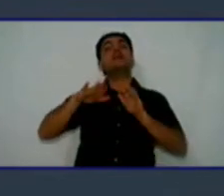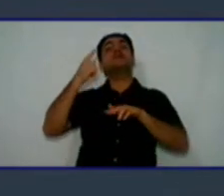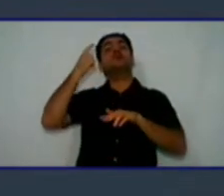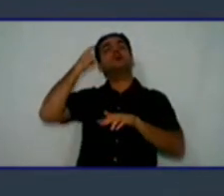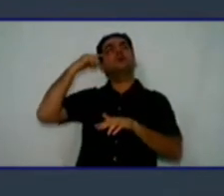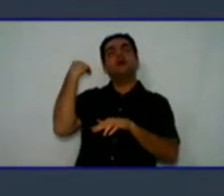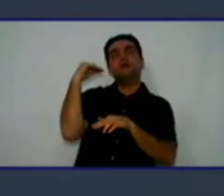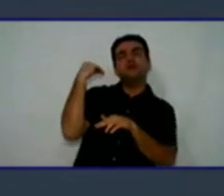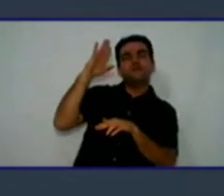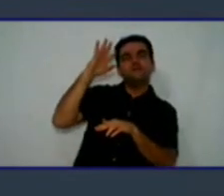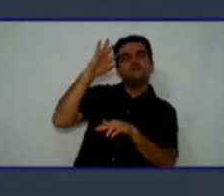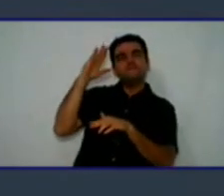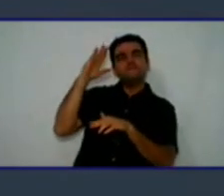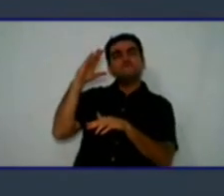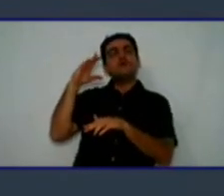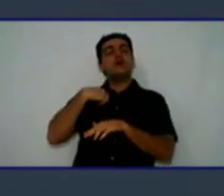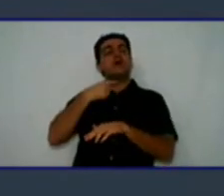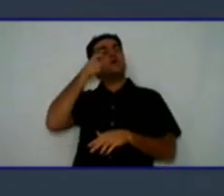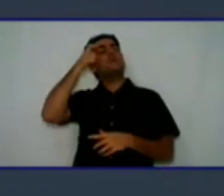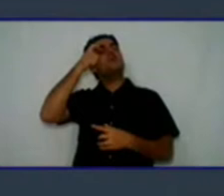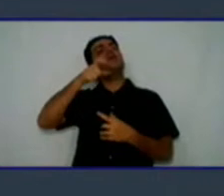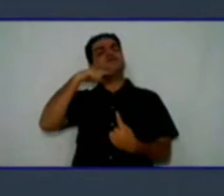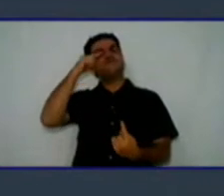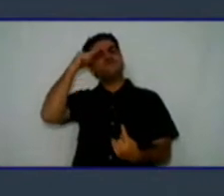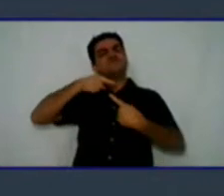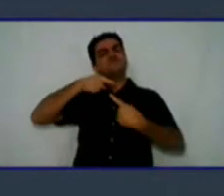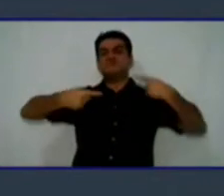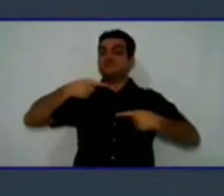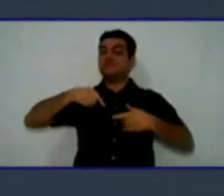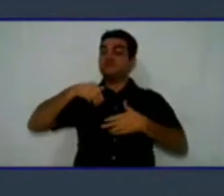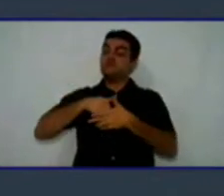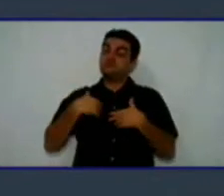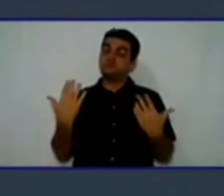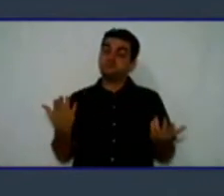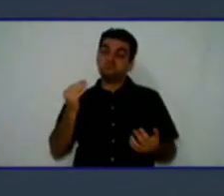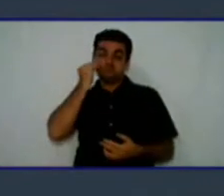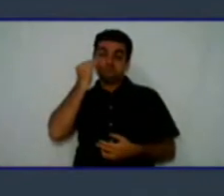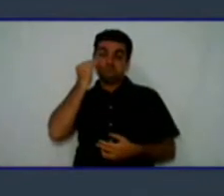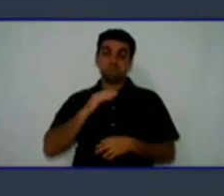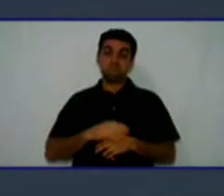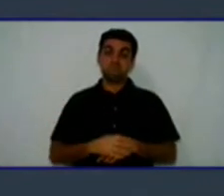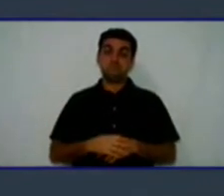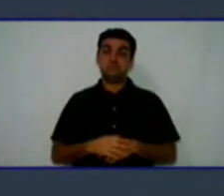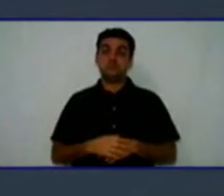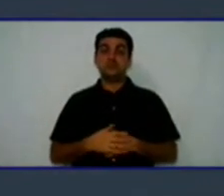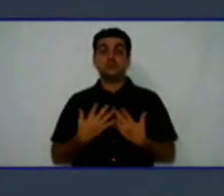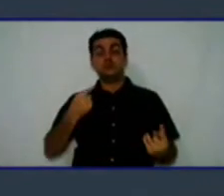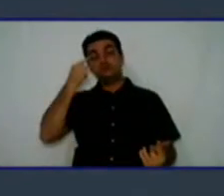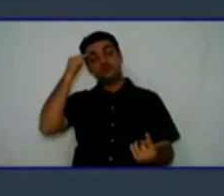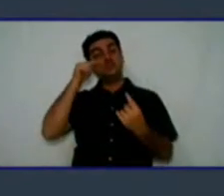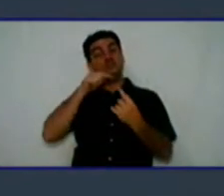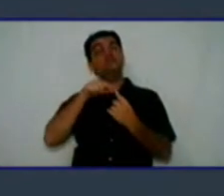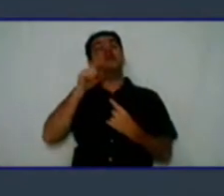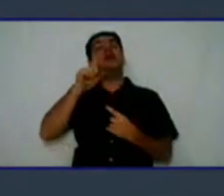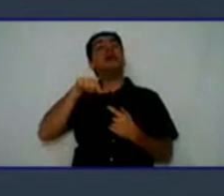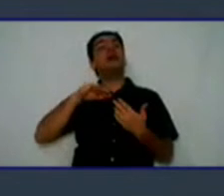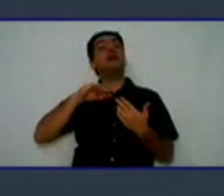prematuramente indica sua intenção de disputar um cargo eletivo. O objetivo foi apenas retirar